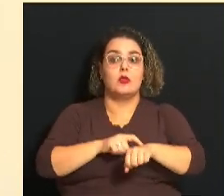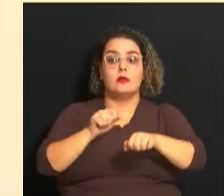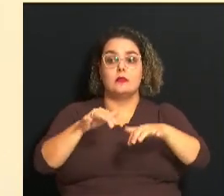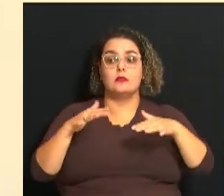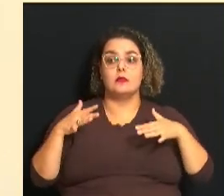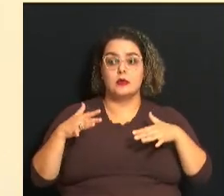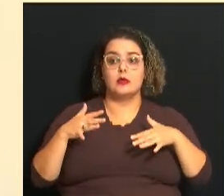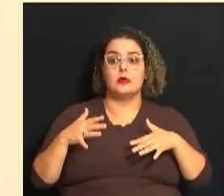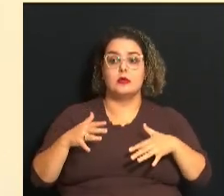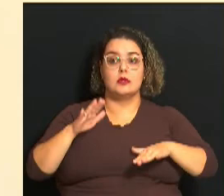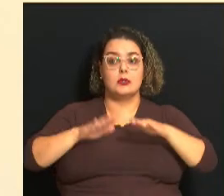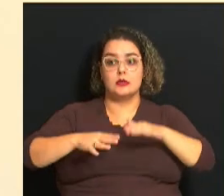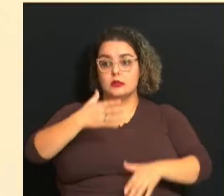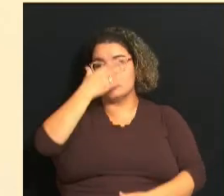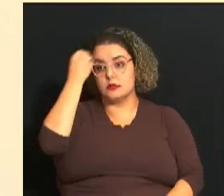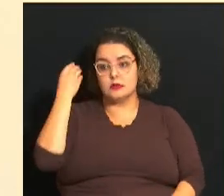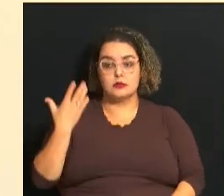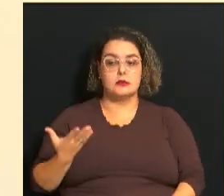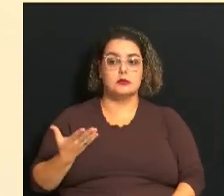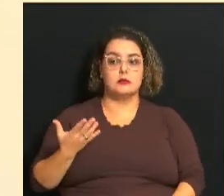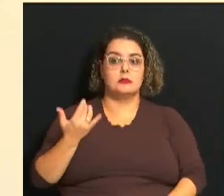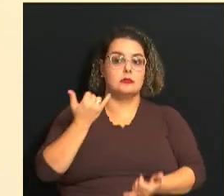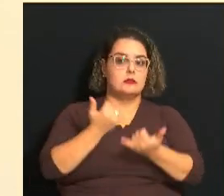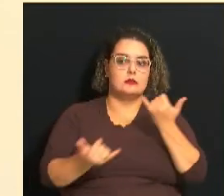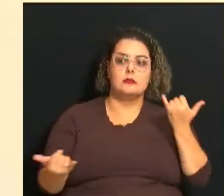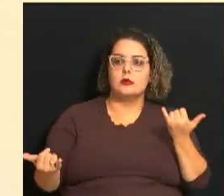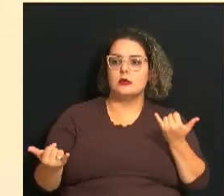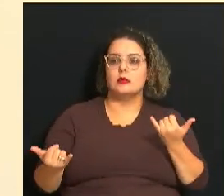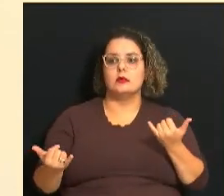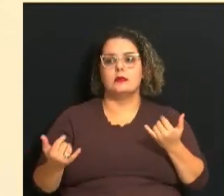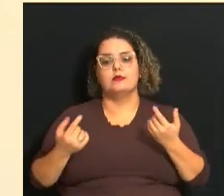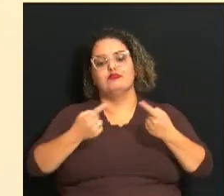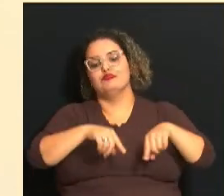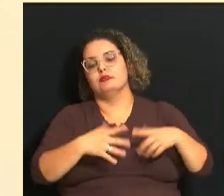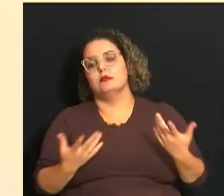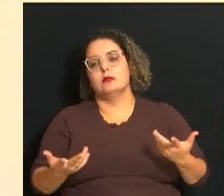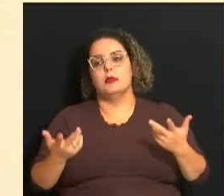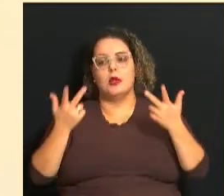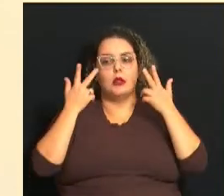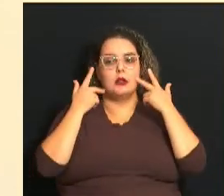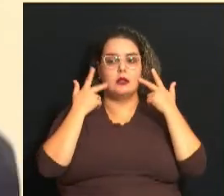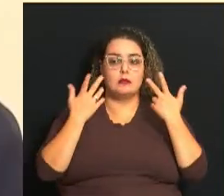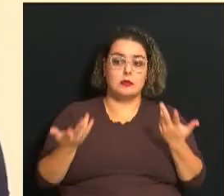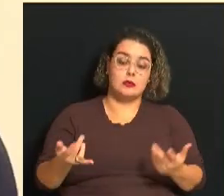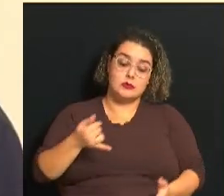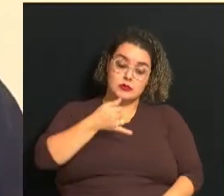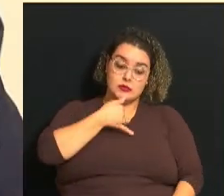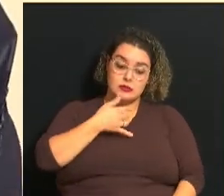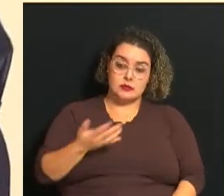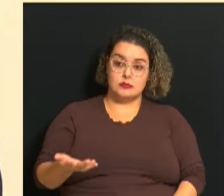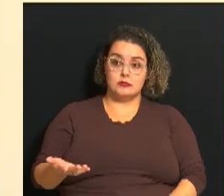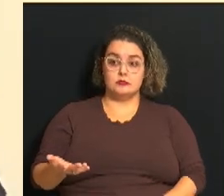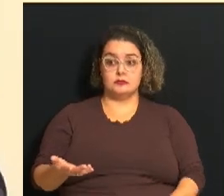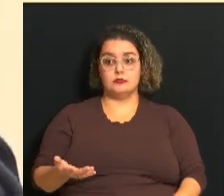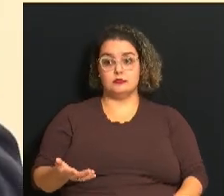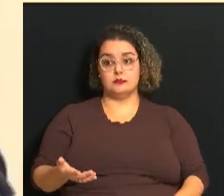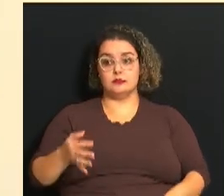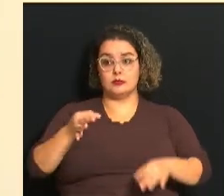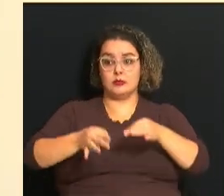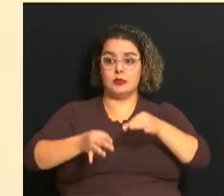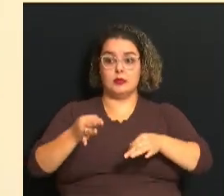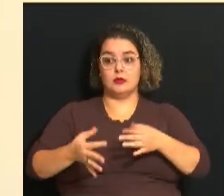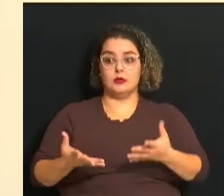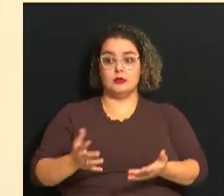tanto que testemunho esquece é parte do que aconteceu é contraditório e da natureza só que infelizmente o juízo né na sua